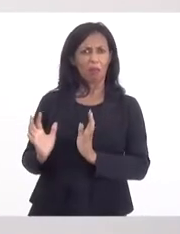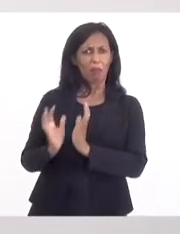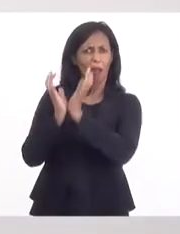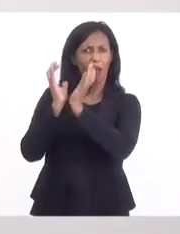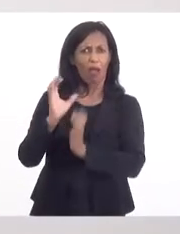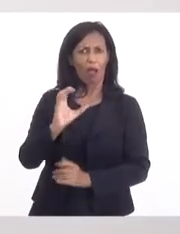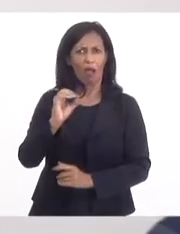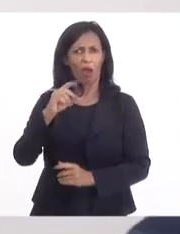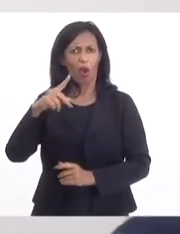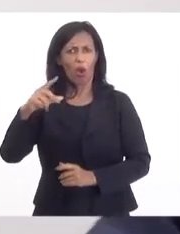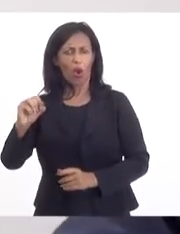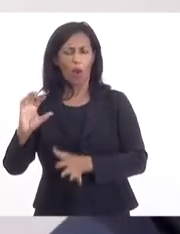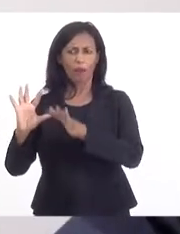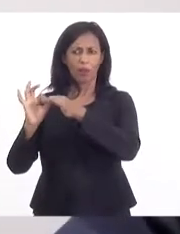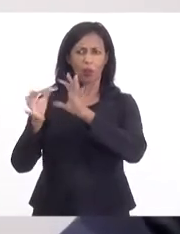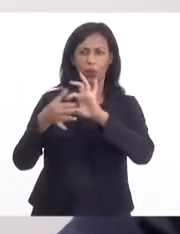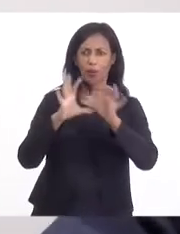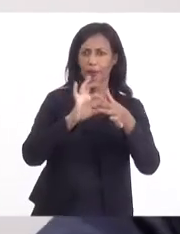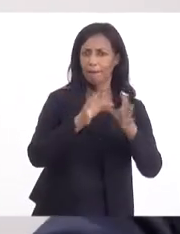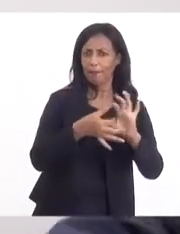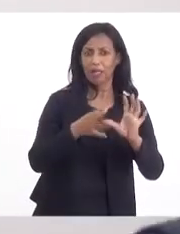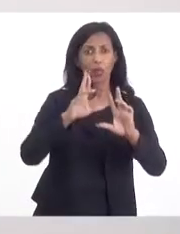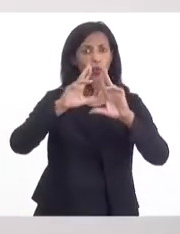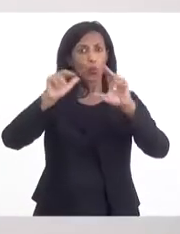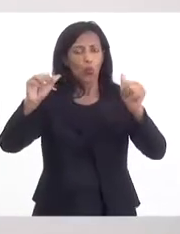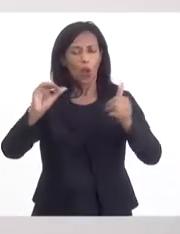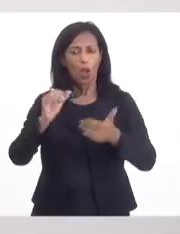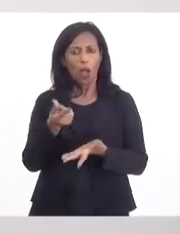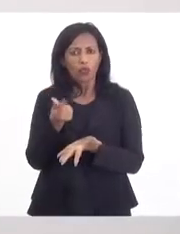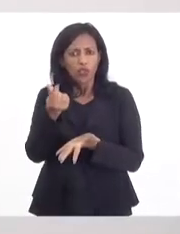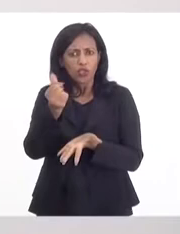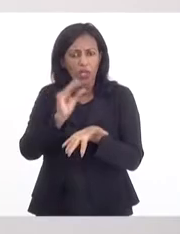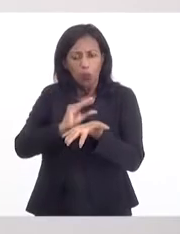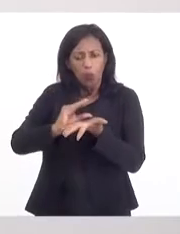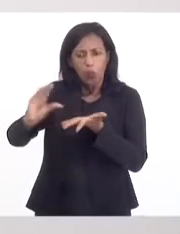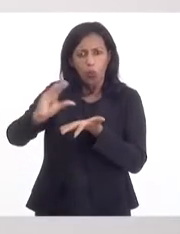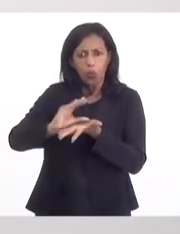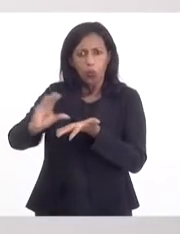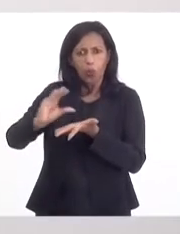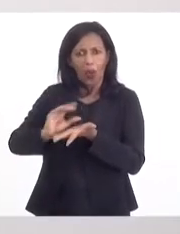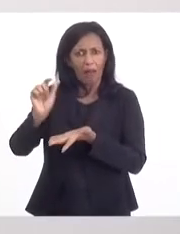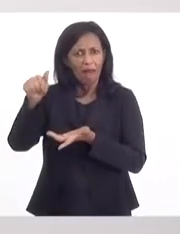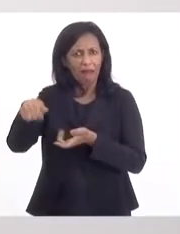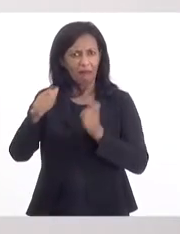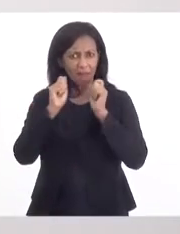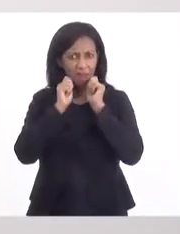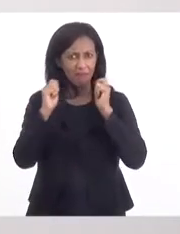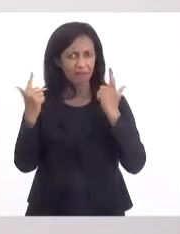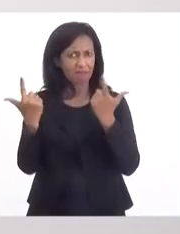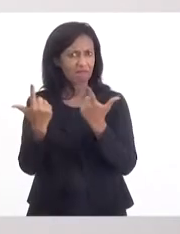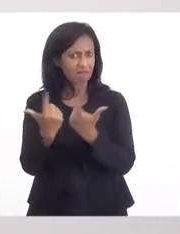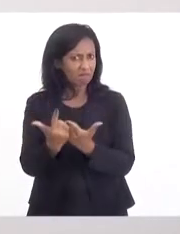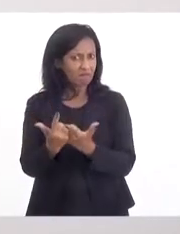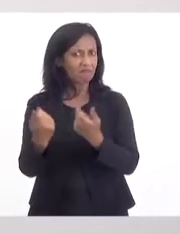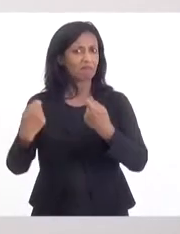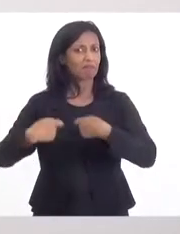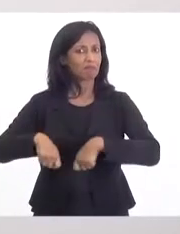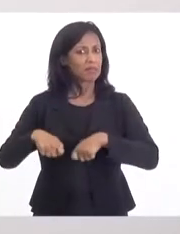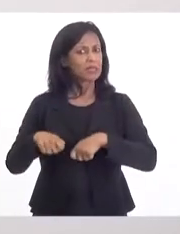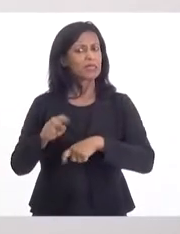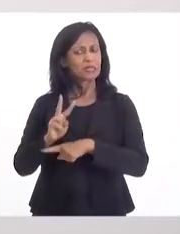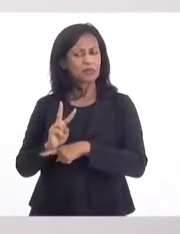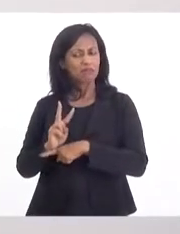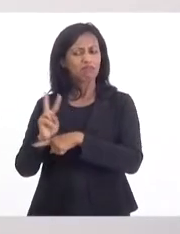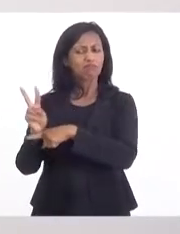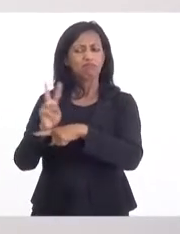na época da Olimpíada, recursos que essa casa legislativa precisa acompanhar